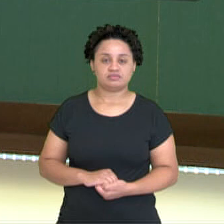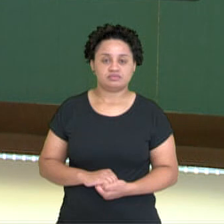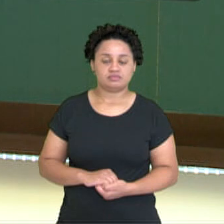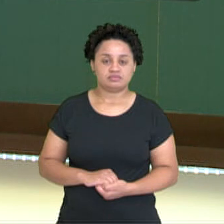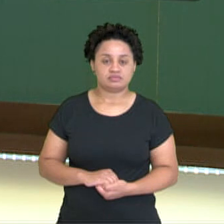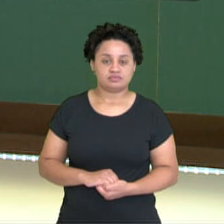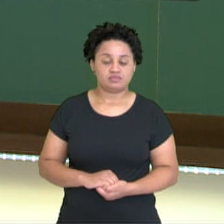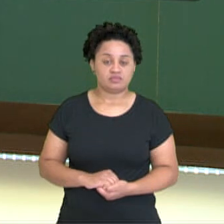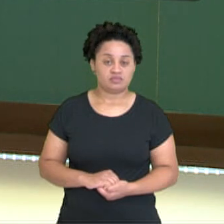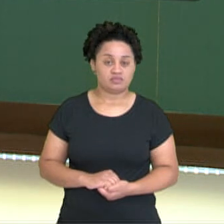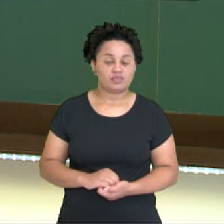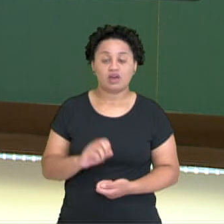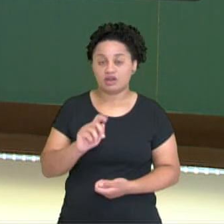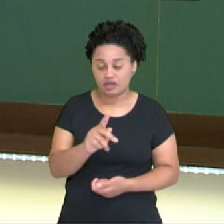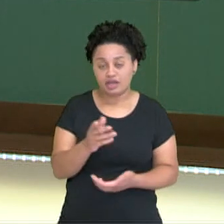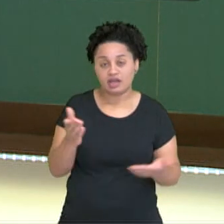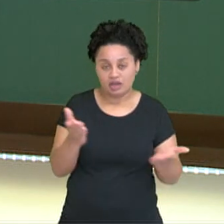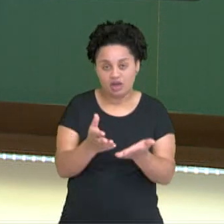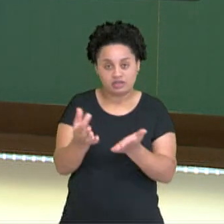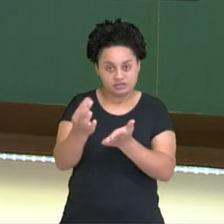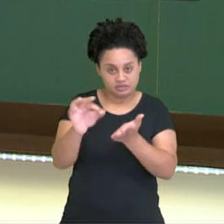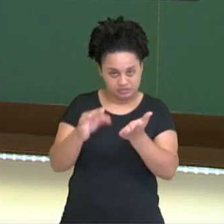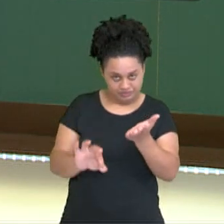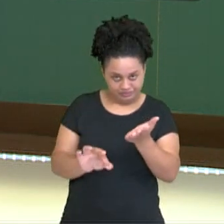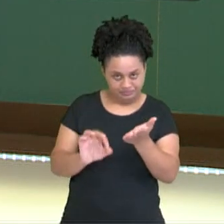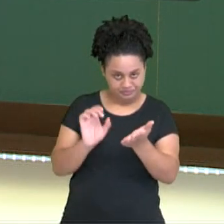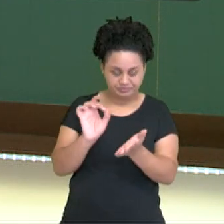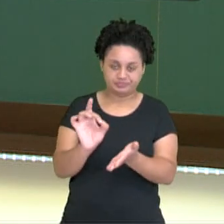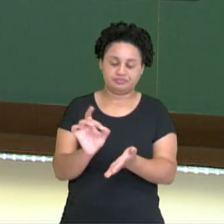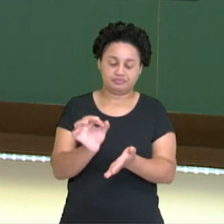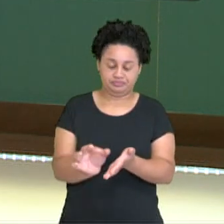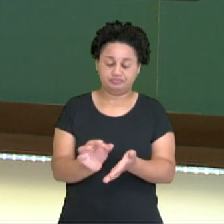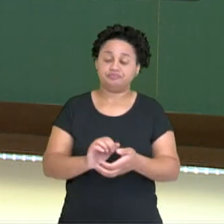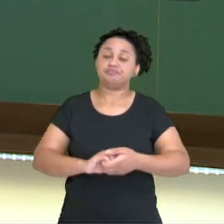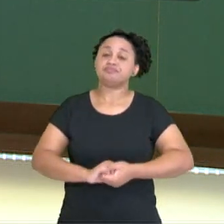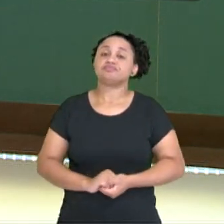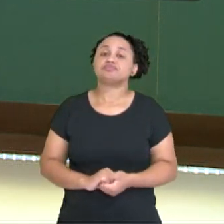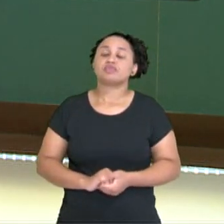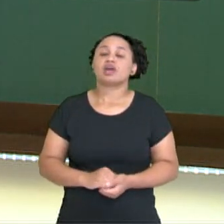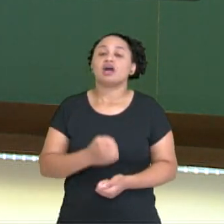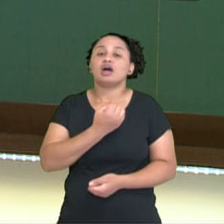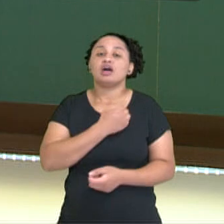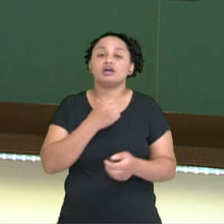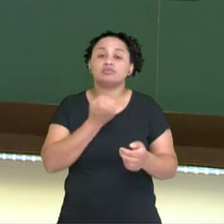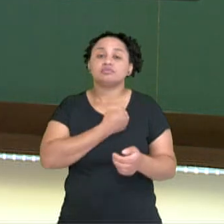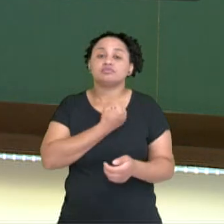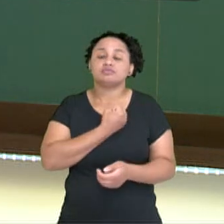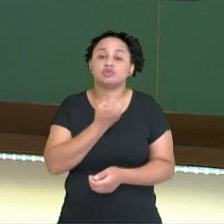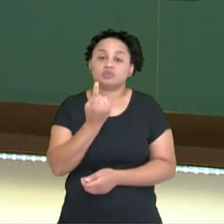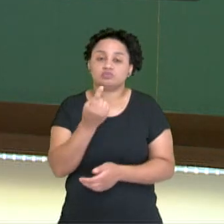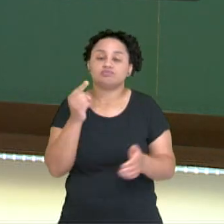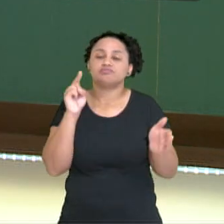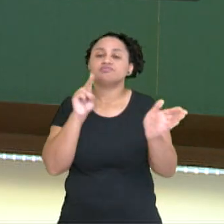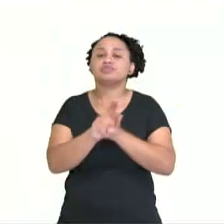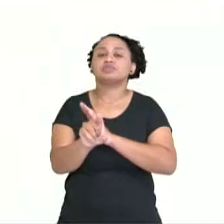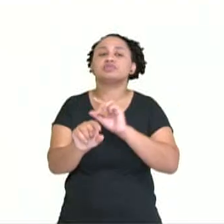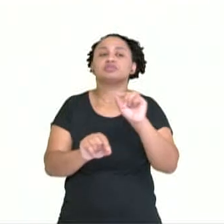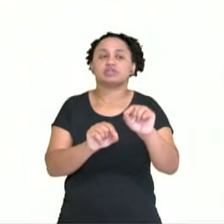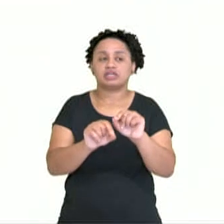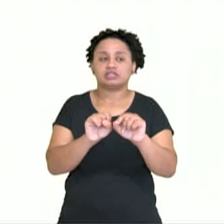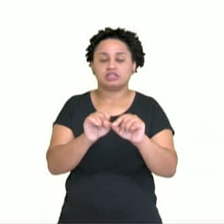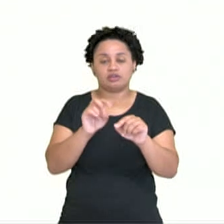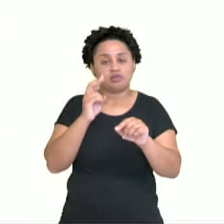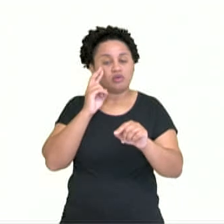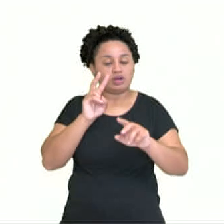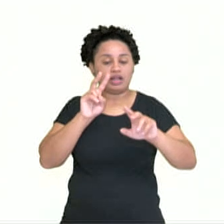Ok, let's correct our quiz. Bora corrigir o nosso quiz, então. Na número 1 eu perguntei. Se a gente observar a imagem, a gente vê que eles